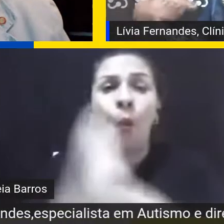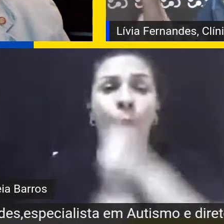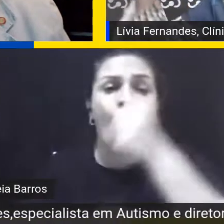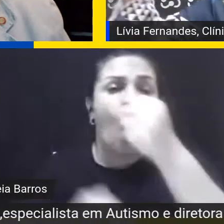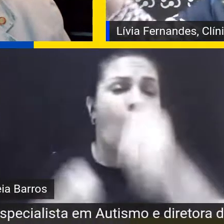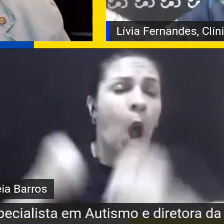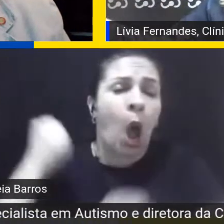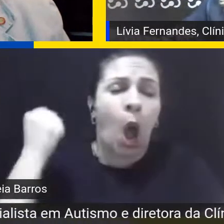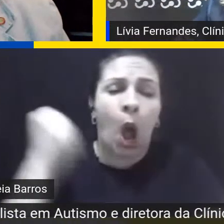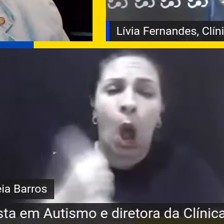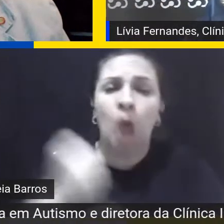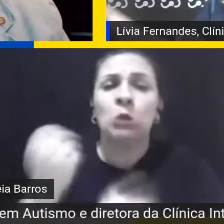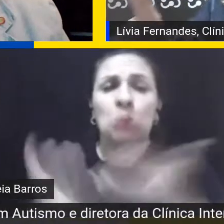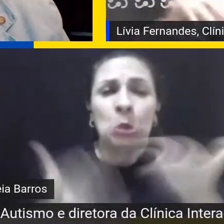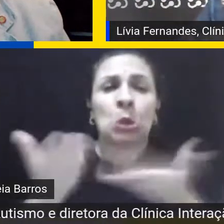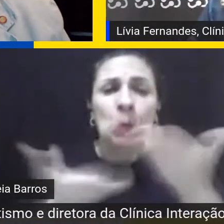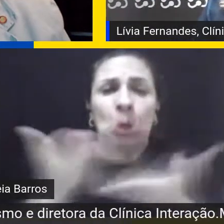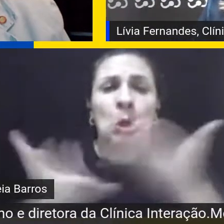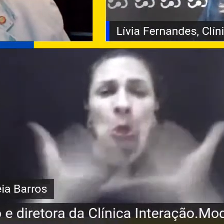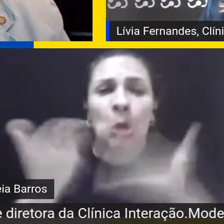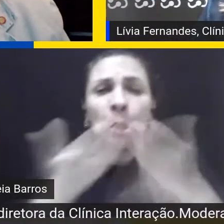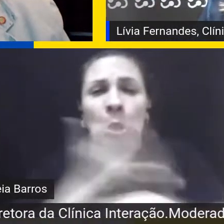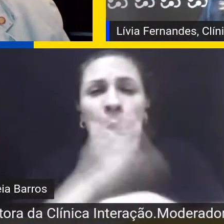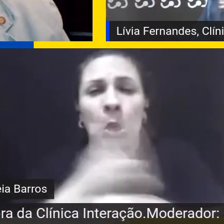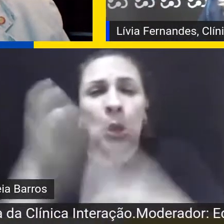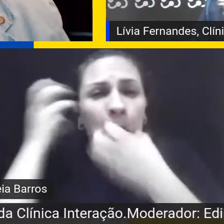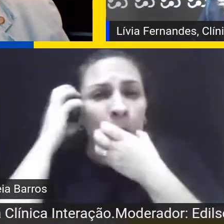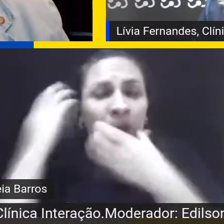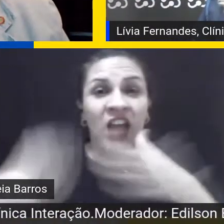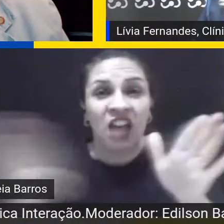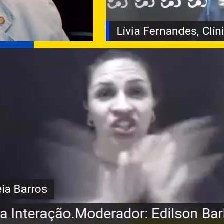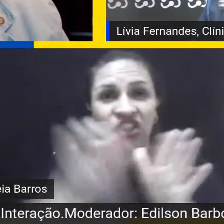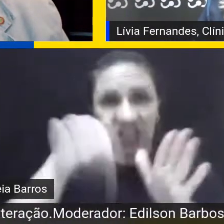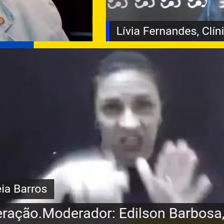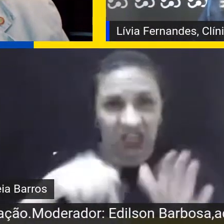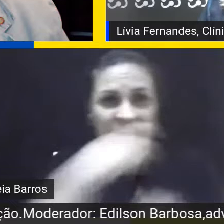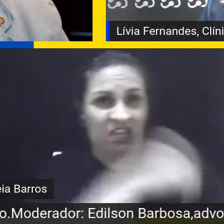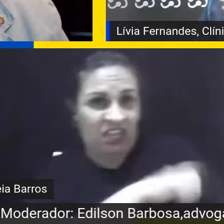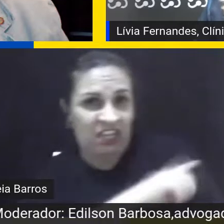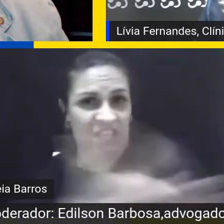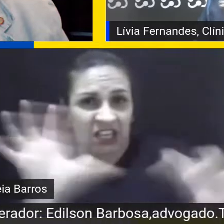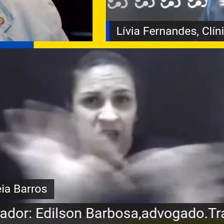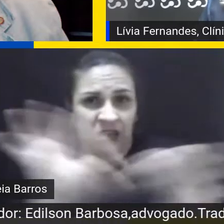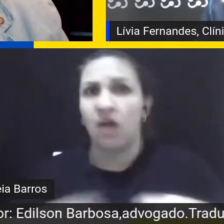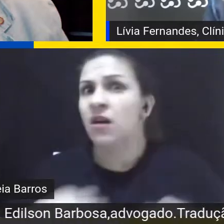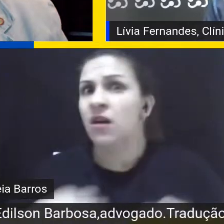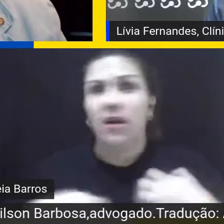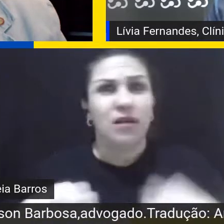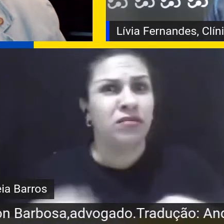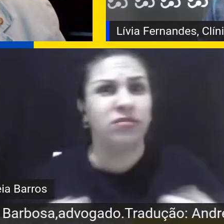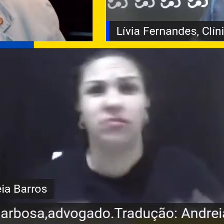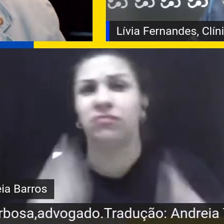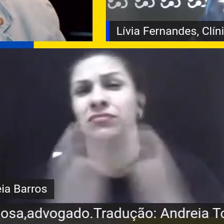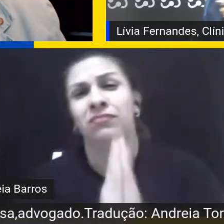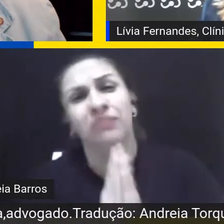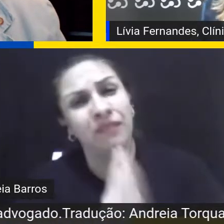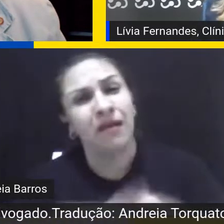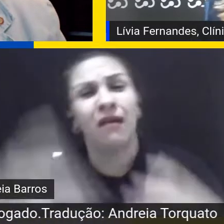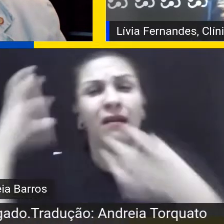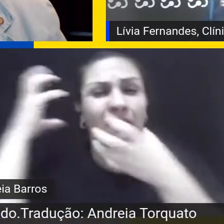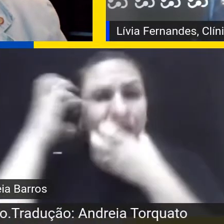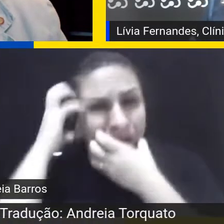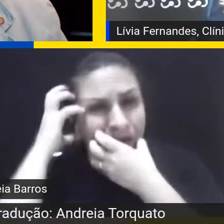de 2 a 3 anos. Quando ele chega aqui na clínica, ele chega desesperado. Olha, eu estava no fono, não gostei